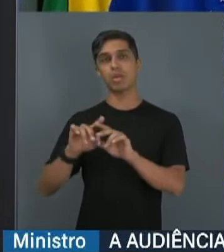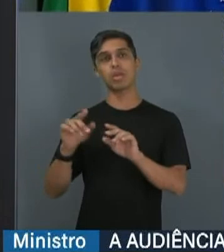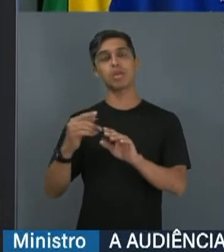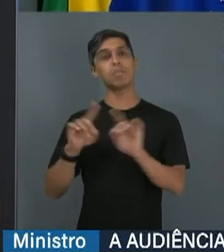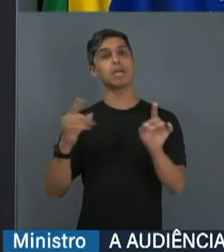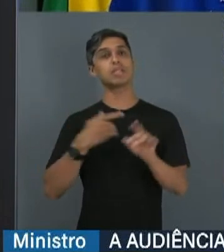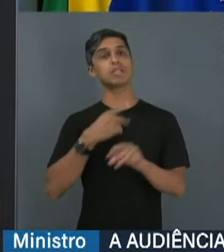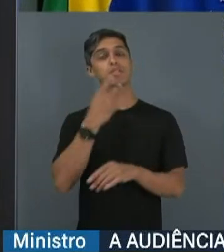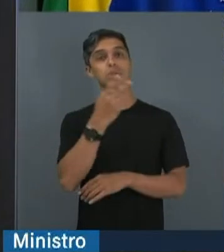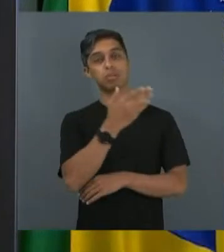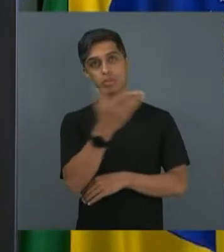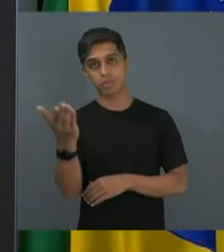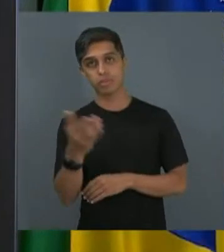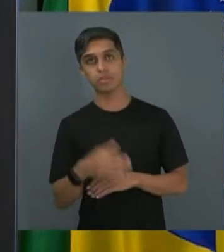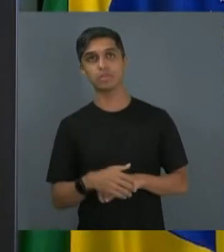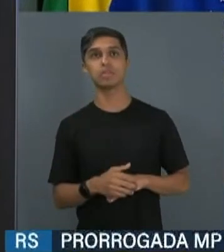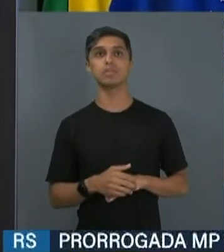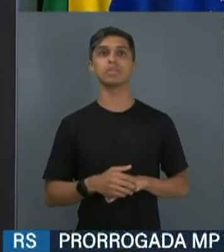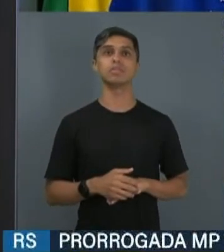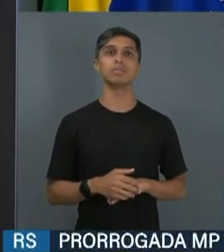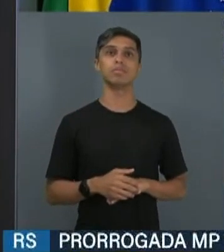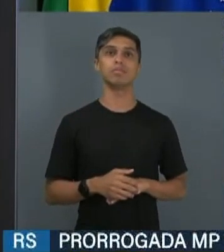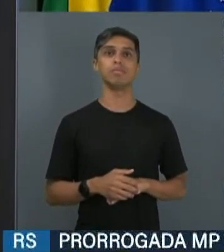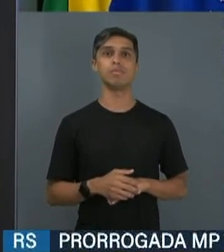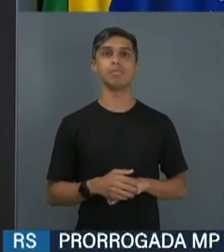senhoras e para os senhores.